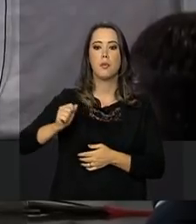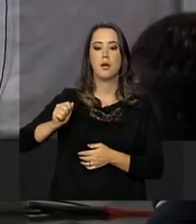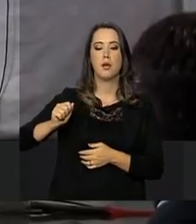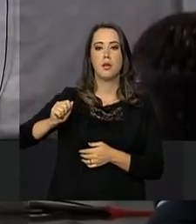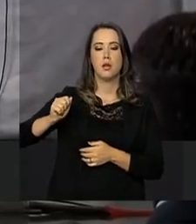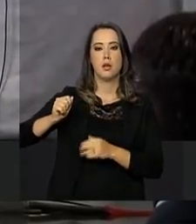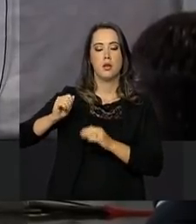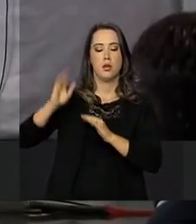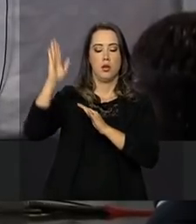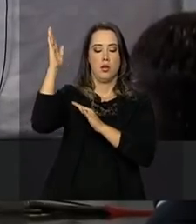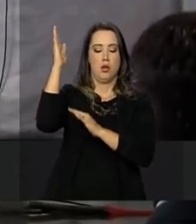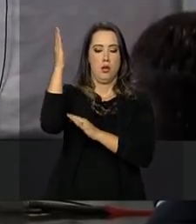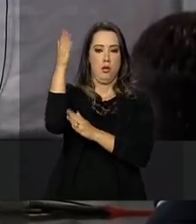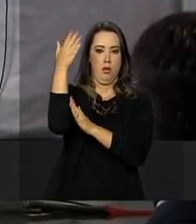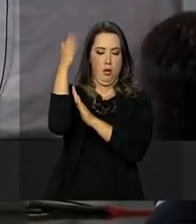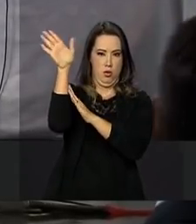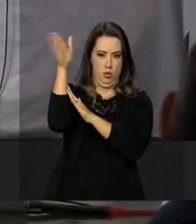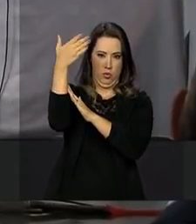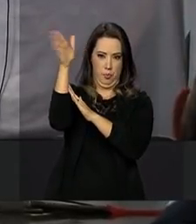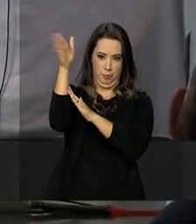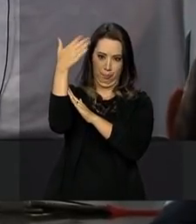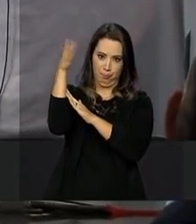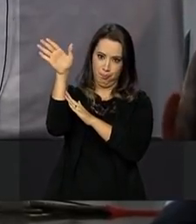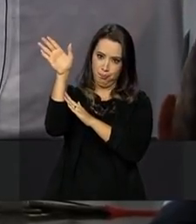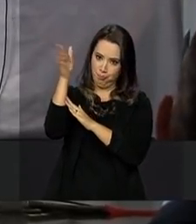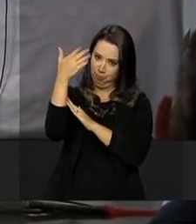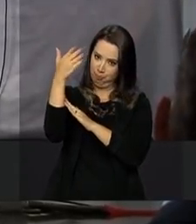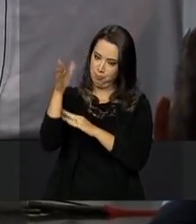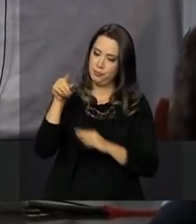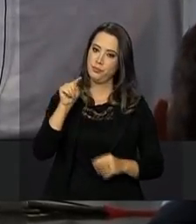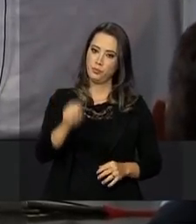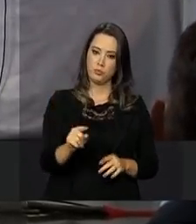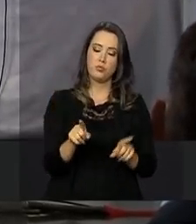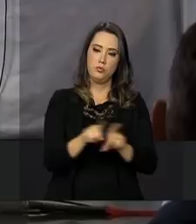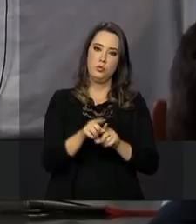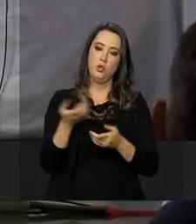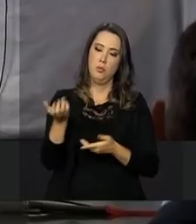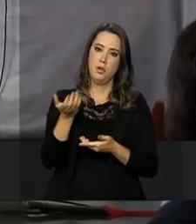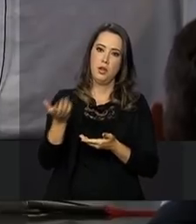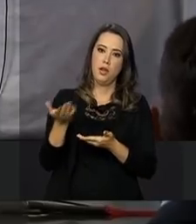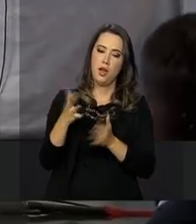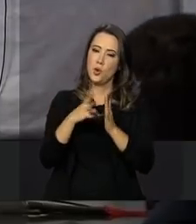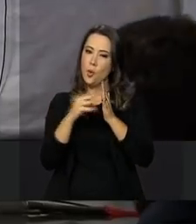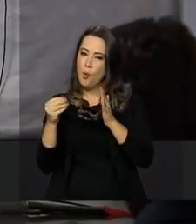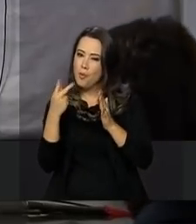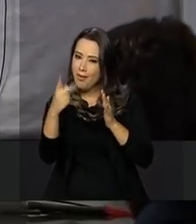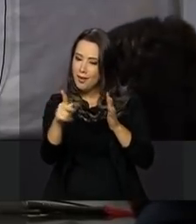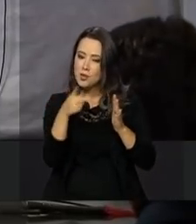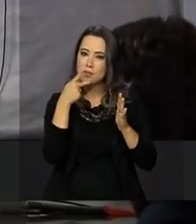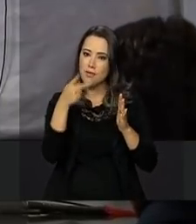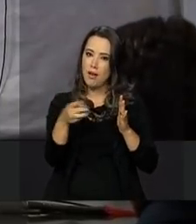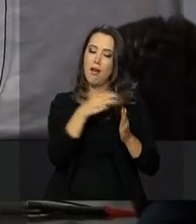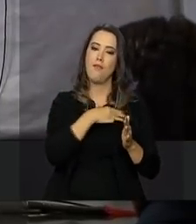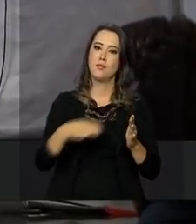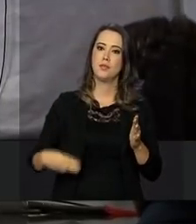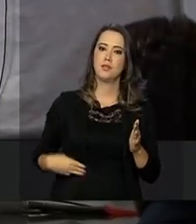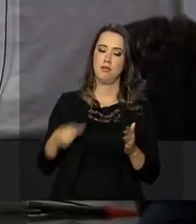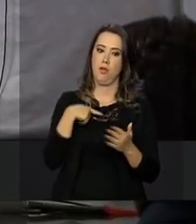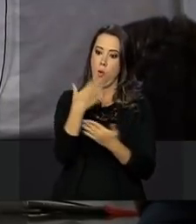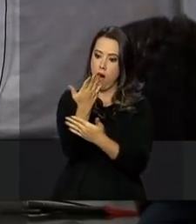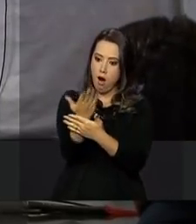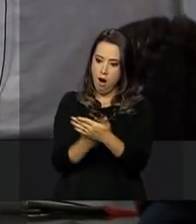diplomáticas. E quero também, ministro Toffoli, seguir o seu exemplo. Tenho aqui um discurso